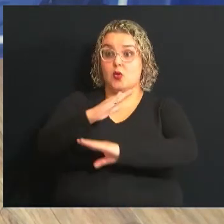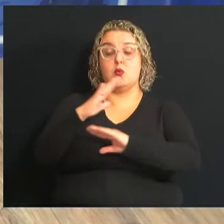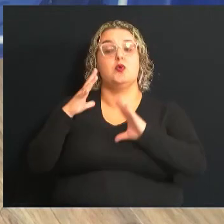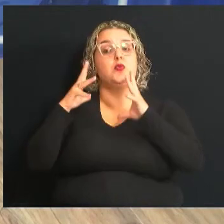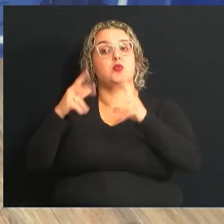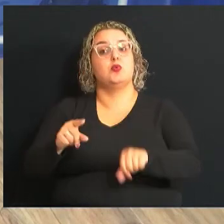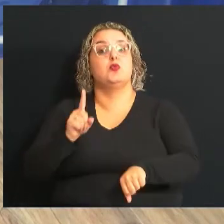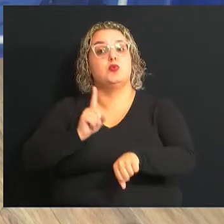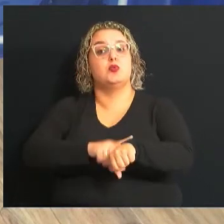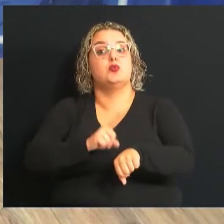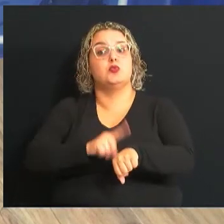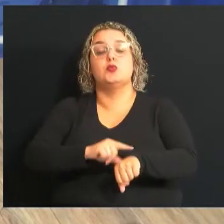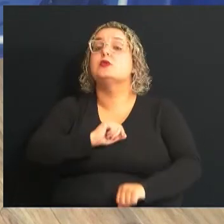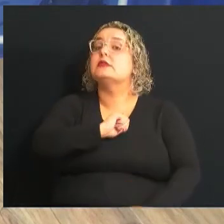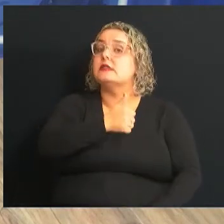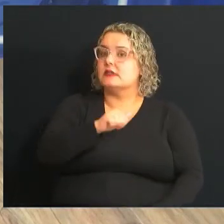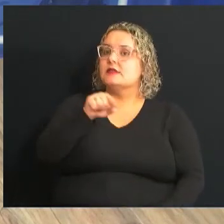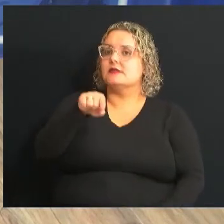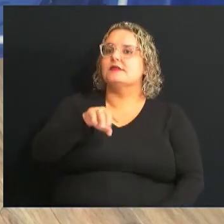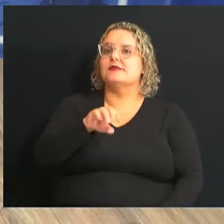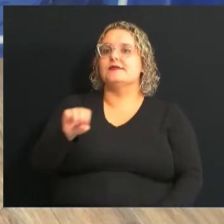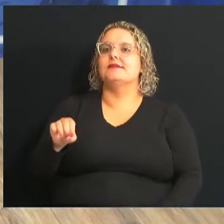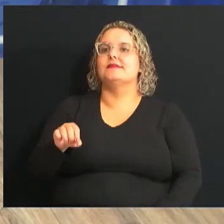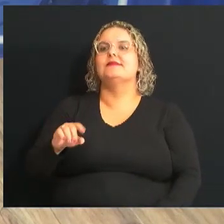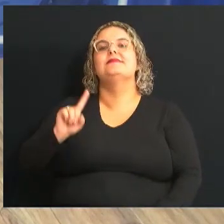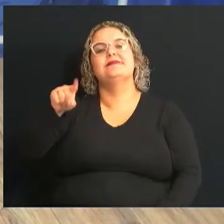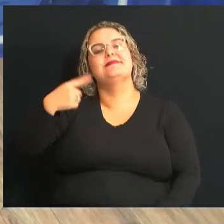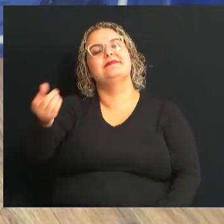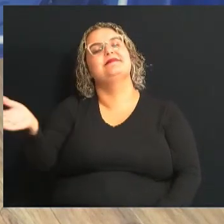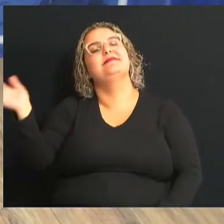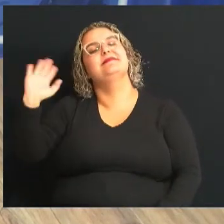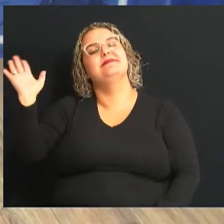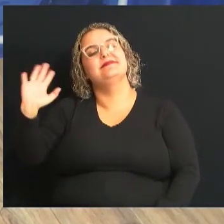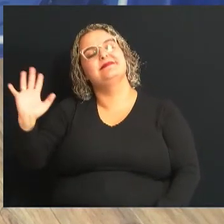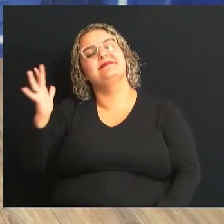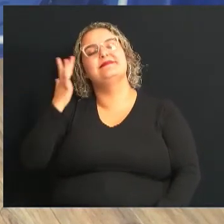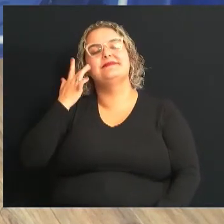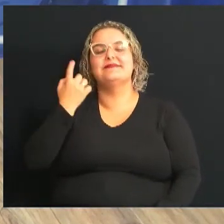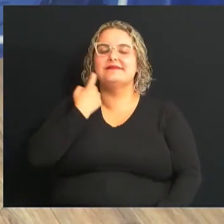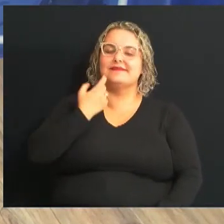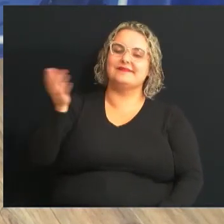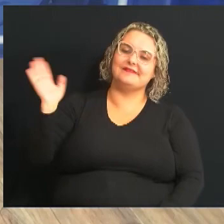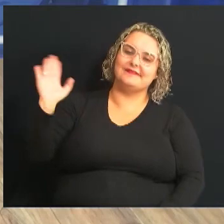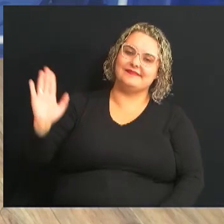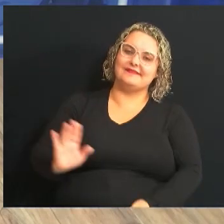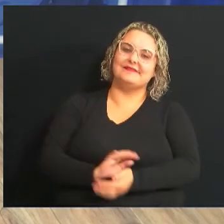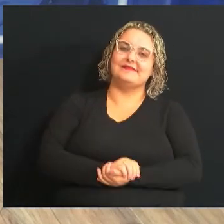partir das 11 horas da manhã. Então, até lá, até amanhã na sexta-feira. Tchau, tchau.